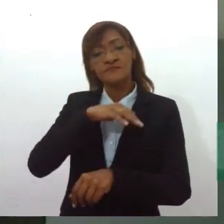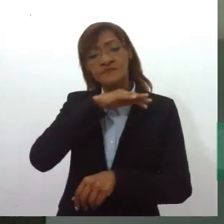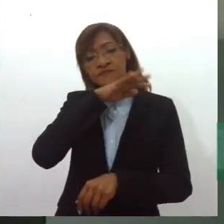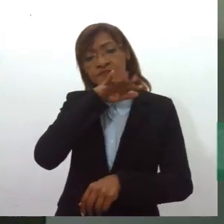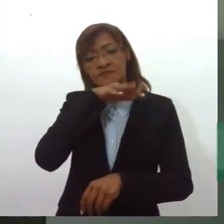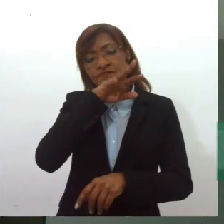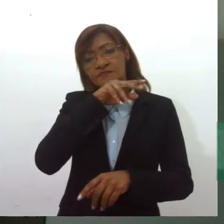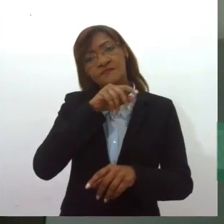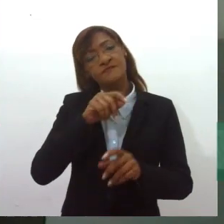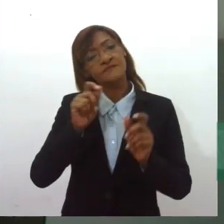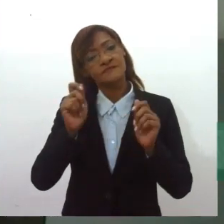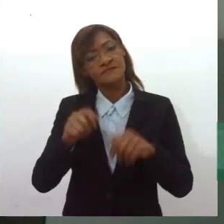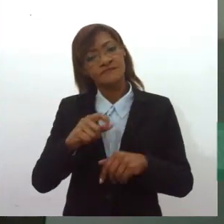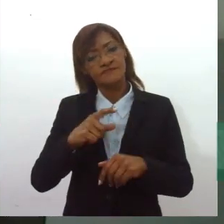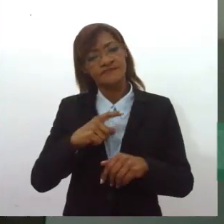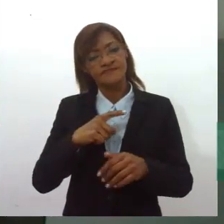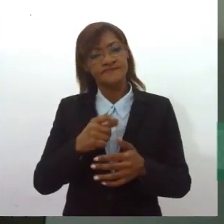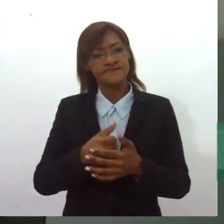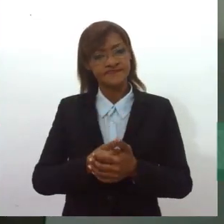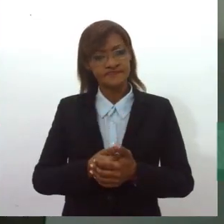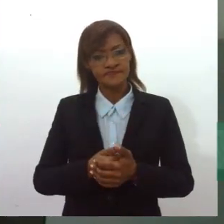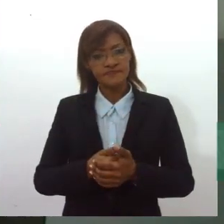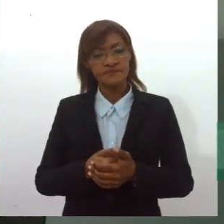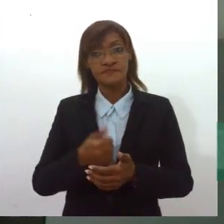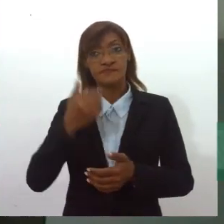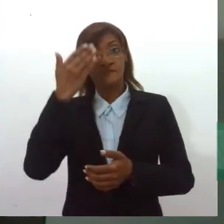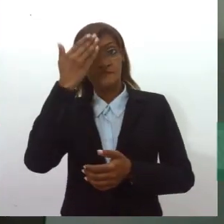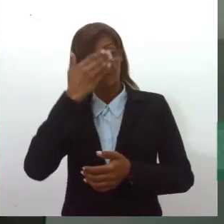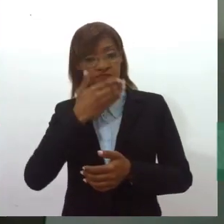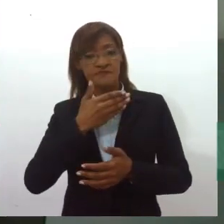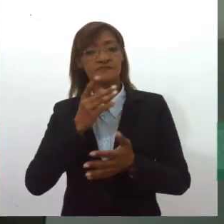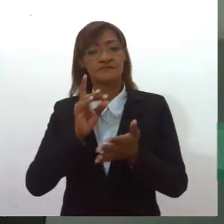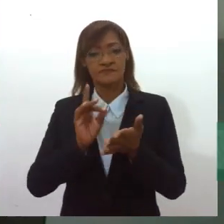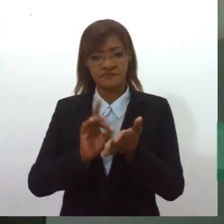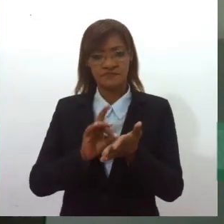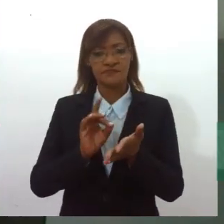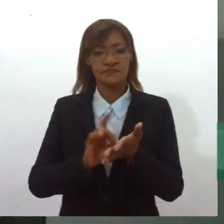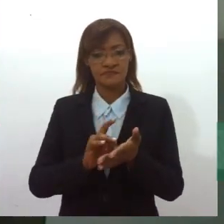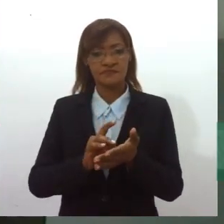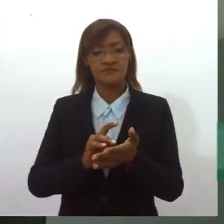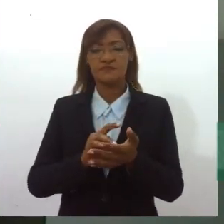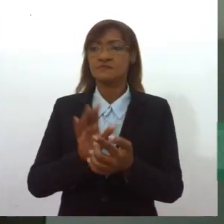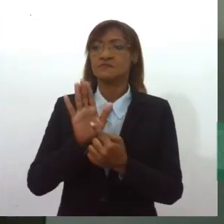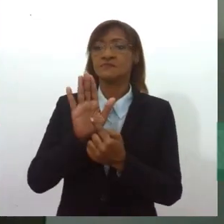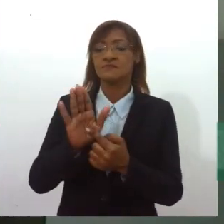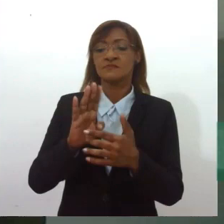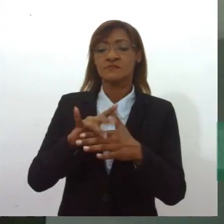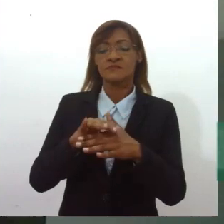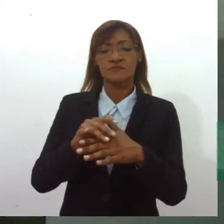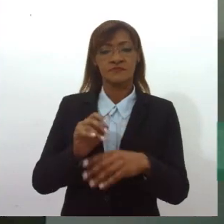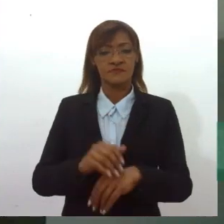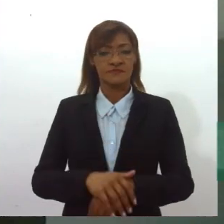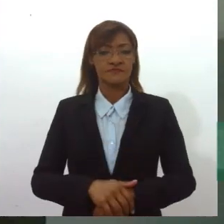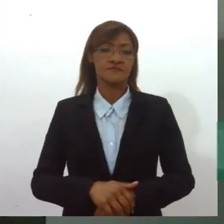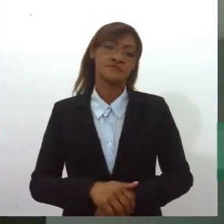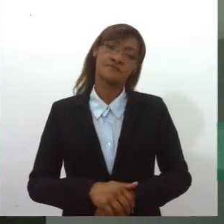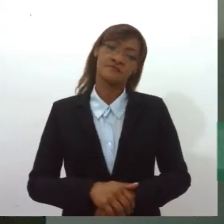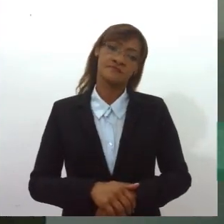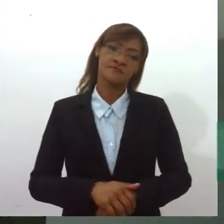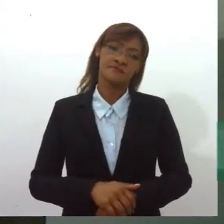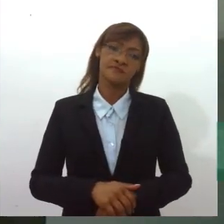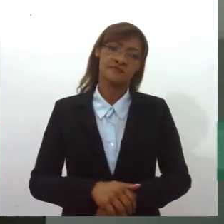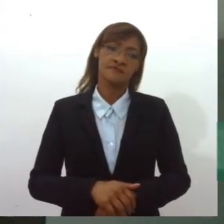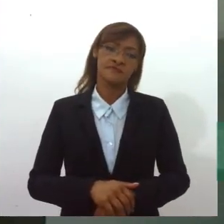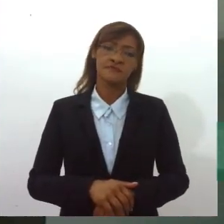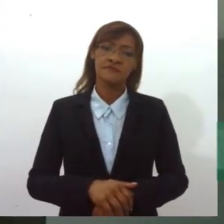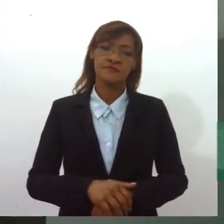irrestrito à documentação que comprove de fato aí que o animal apresente essa doença é é muito importante